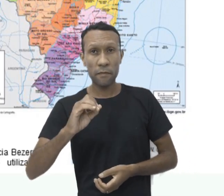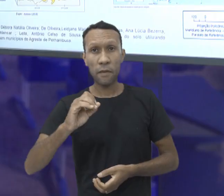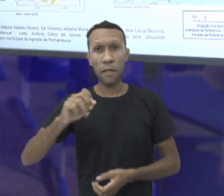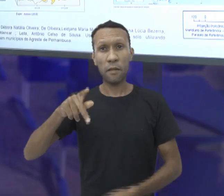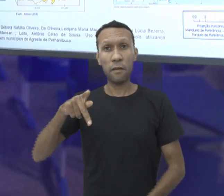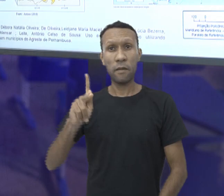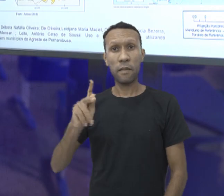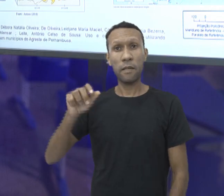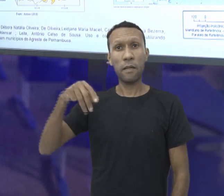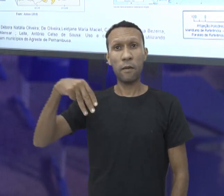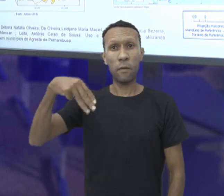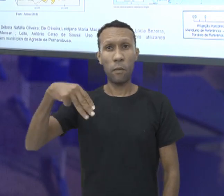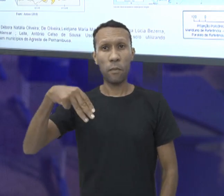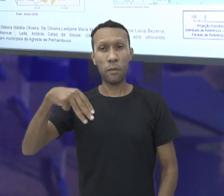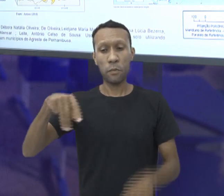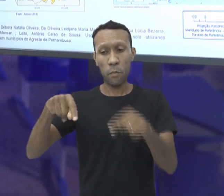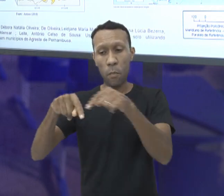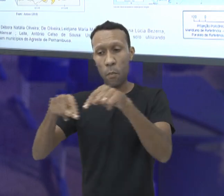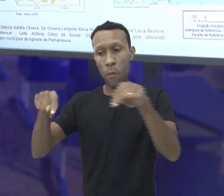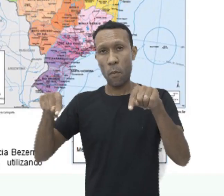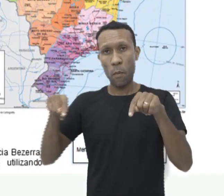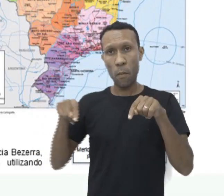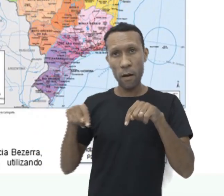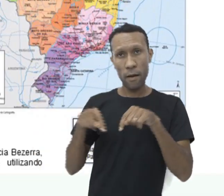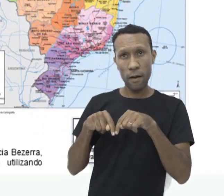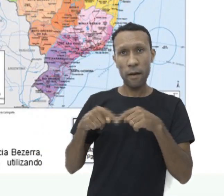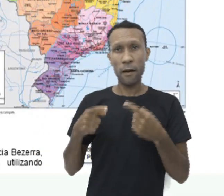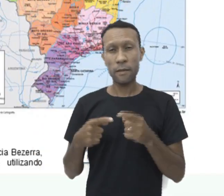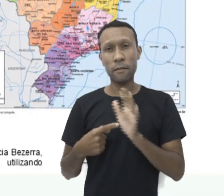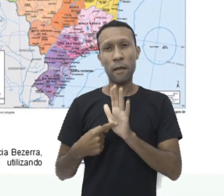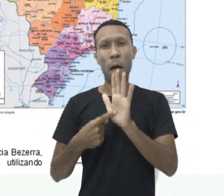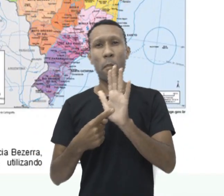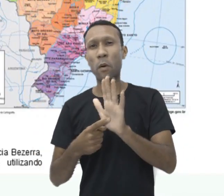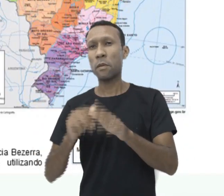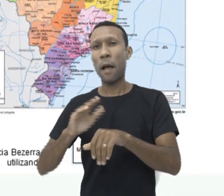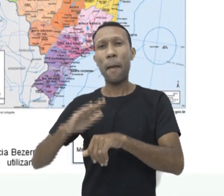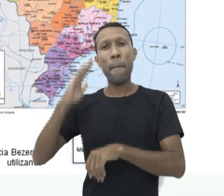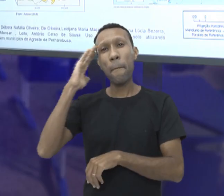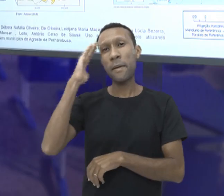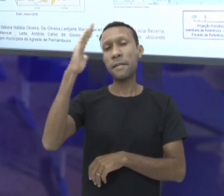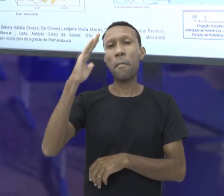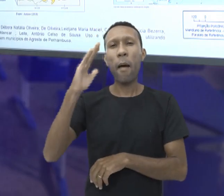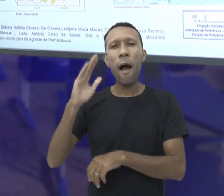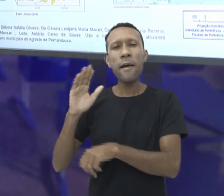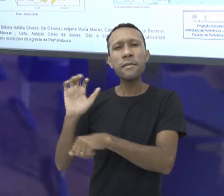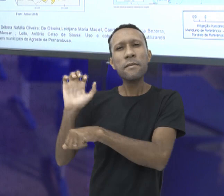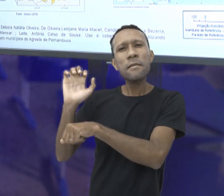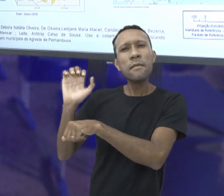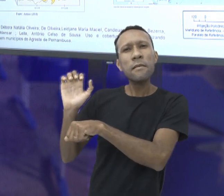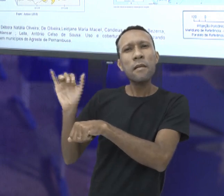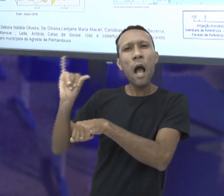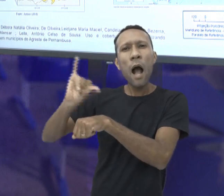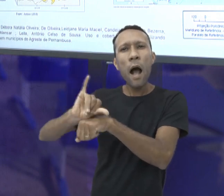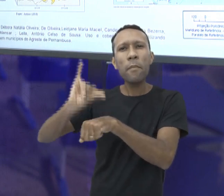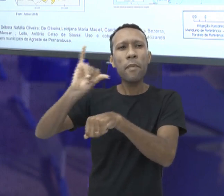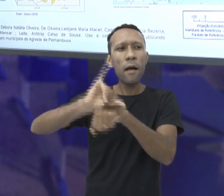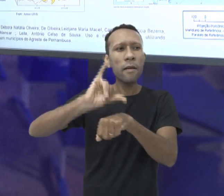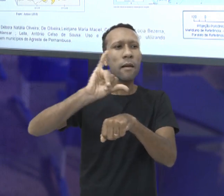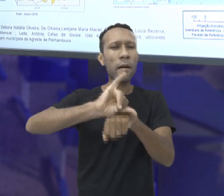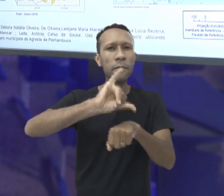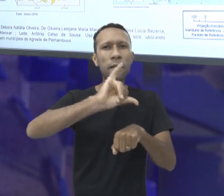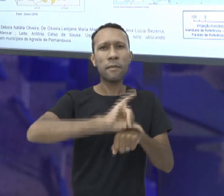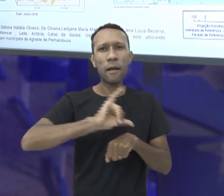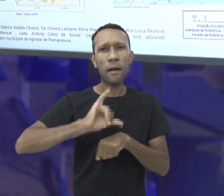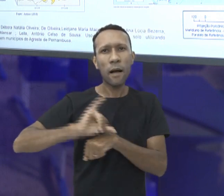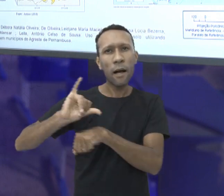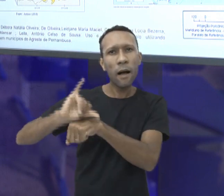quadrado. Aqui está mostrando as principais capitais do Brasil, detalhadamente com essas